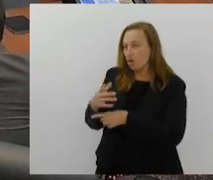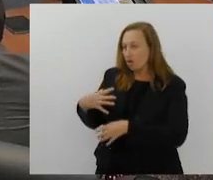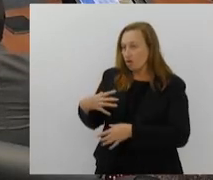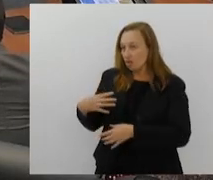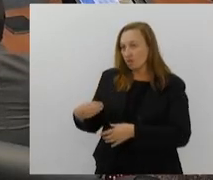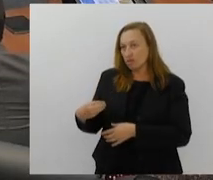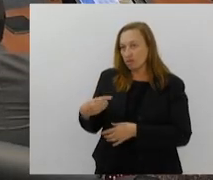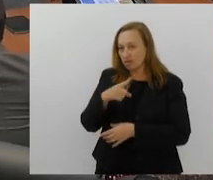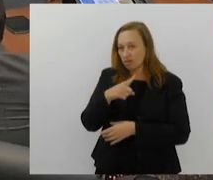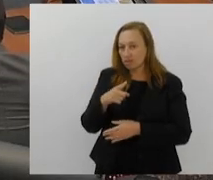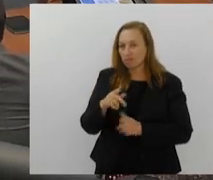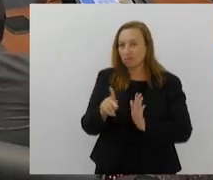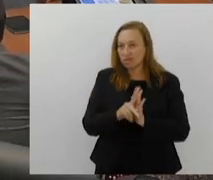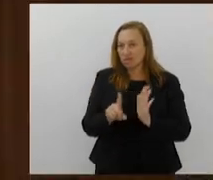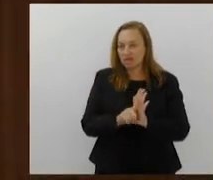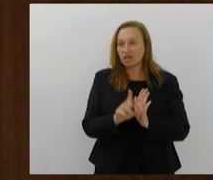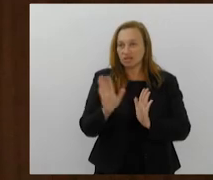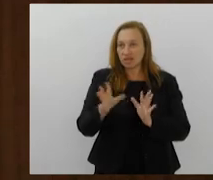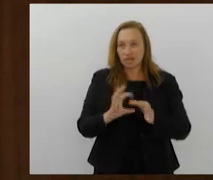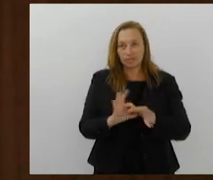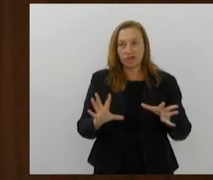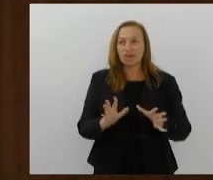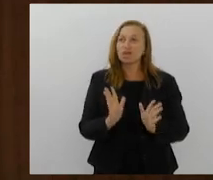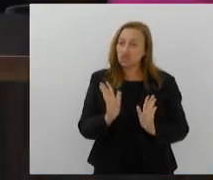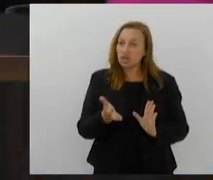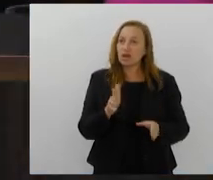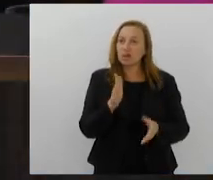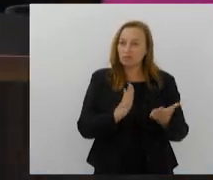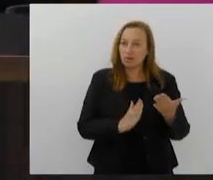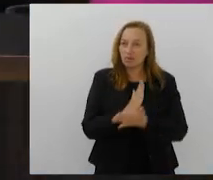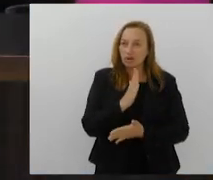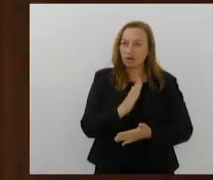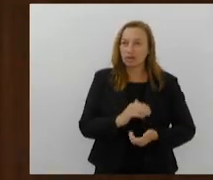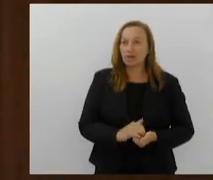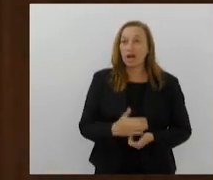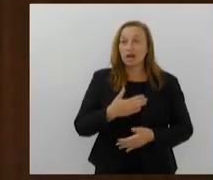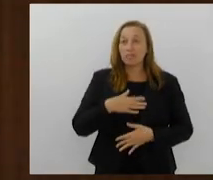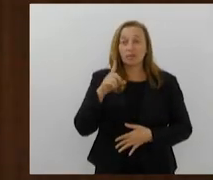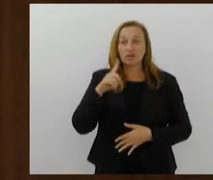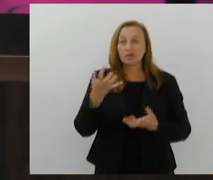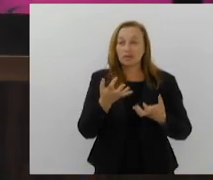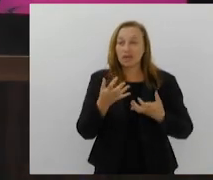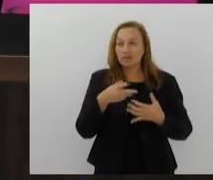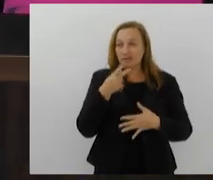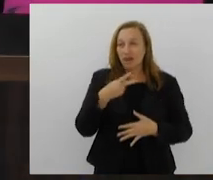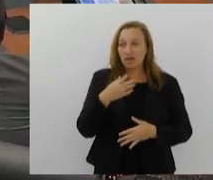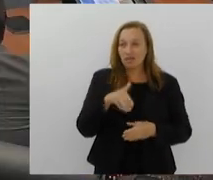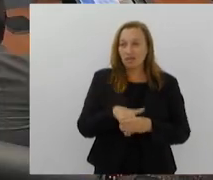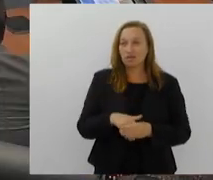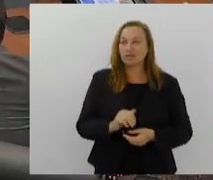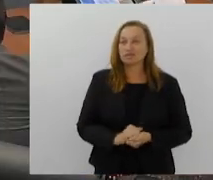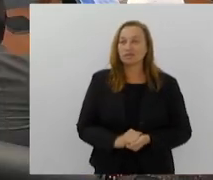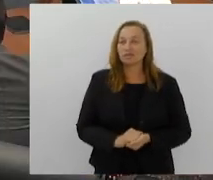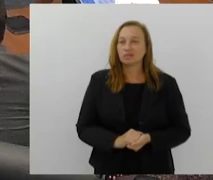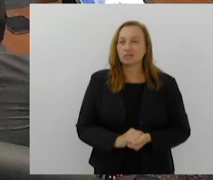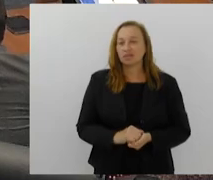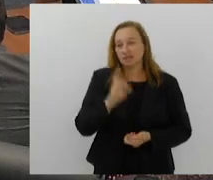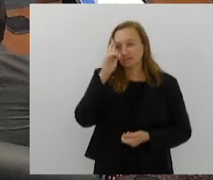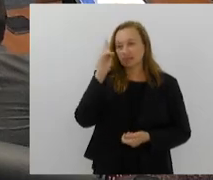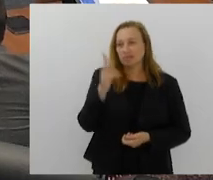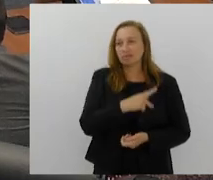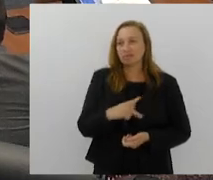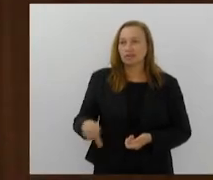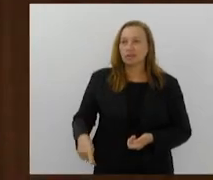projeto de lei, claro. Opa, já? Já votou? Aprovado. Ai, meu Deus, declare eu quero voto, declarar por favor. O voto. Declare o voto,